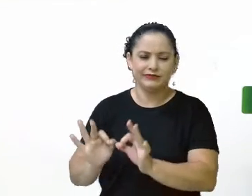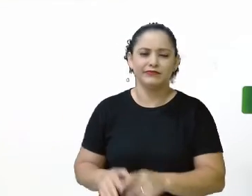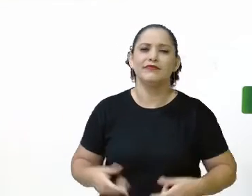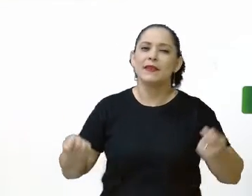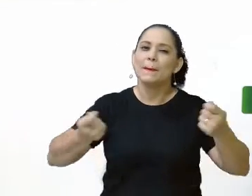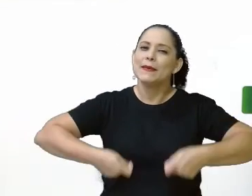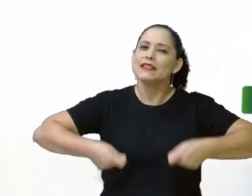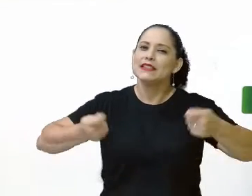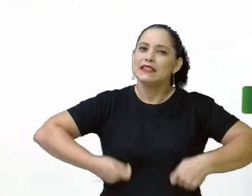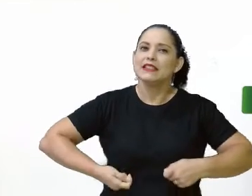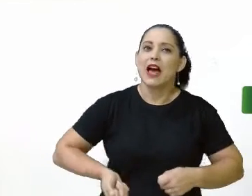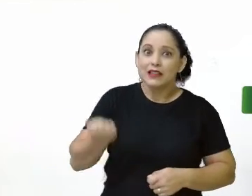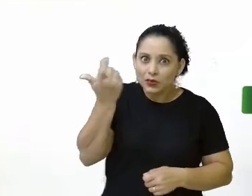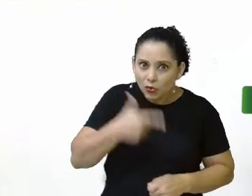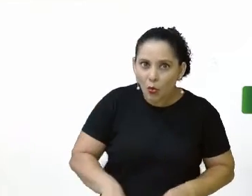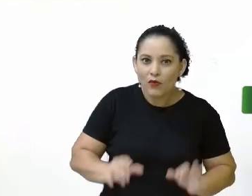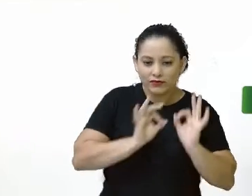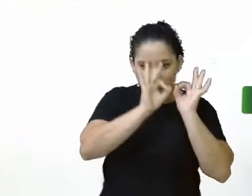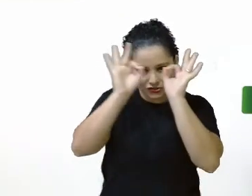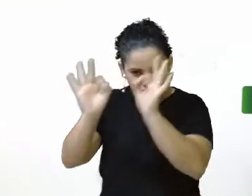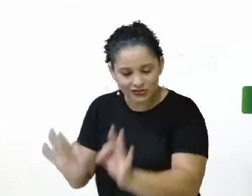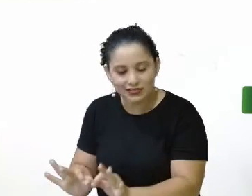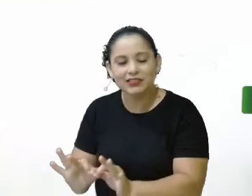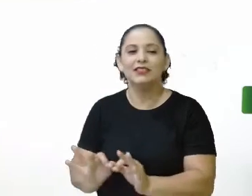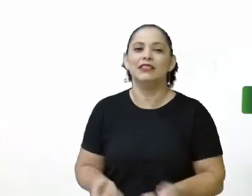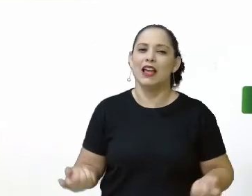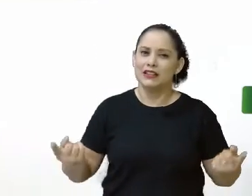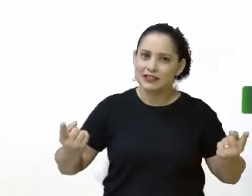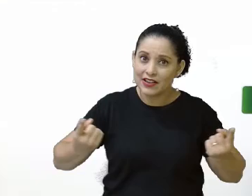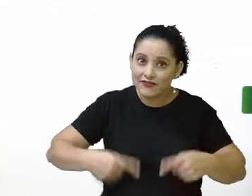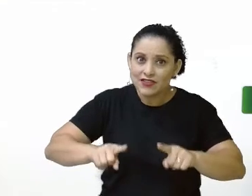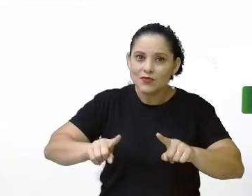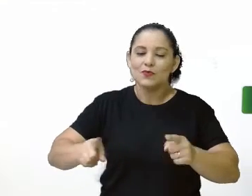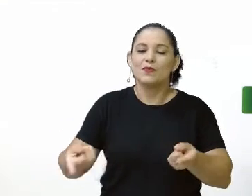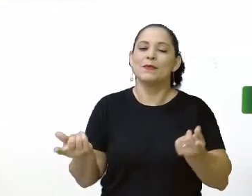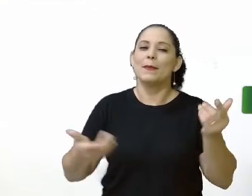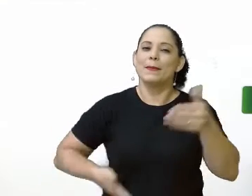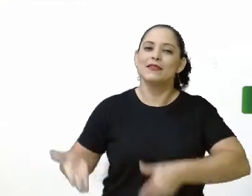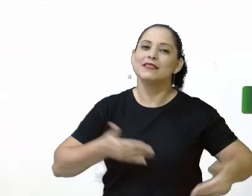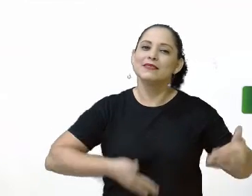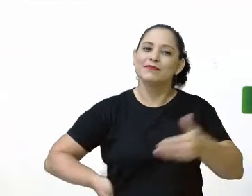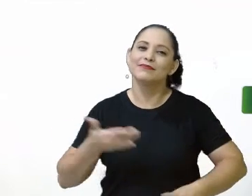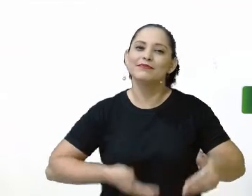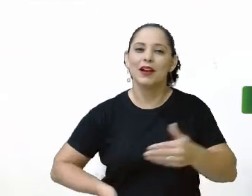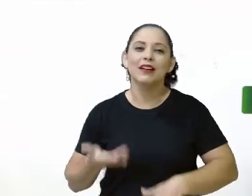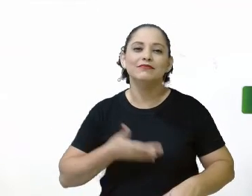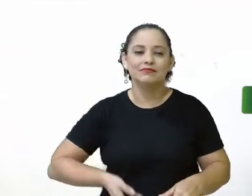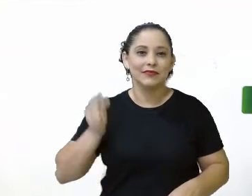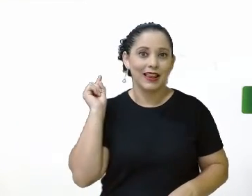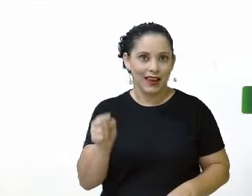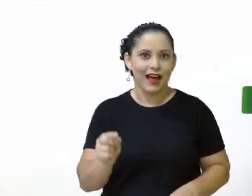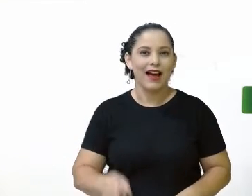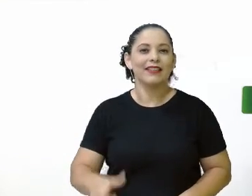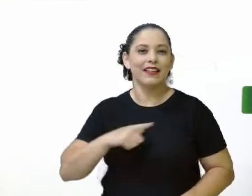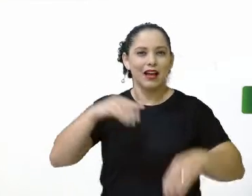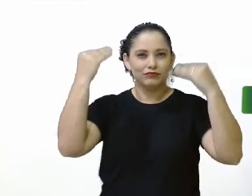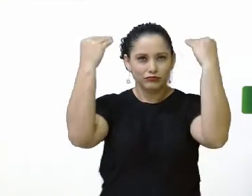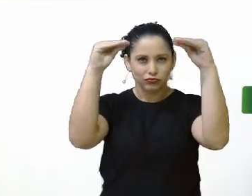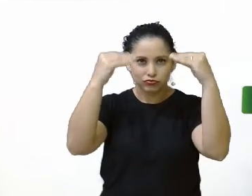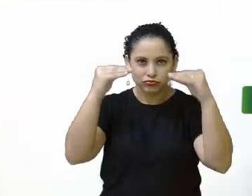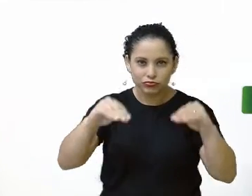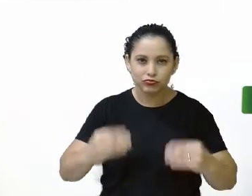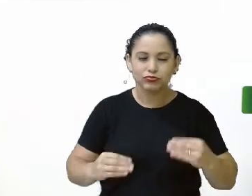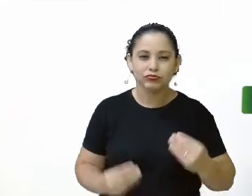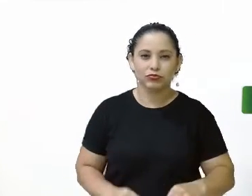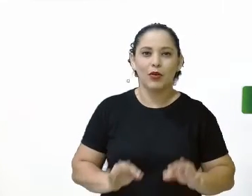precisar assistir novamente para responder o desafio, ela estará lá, esperando por você. Você não tem